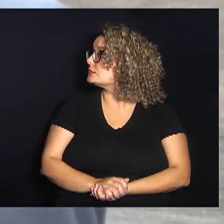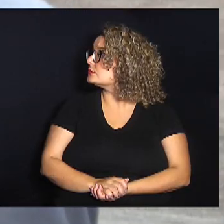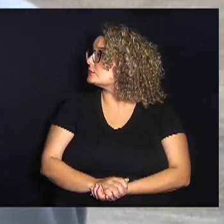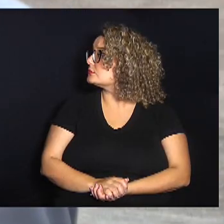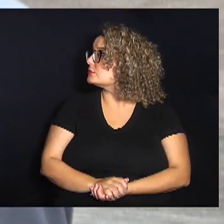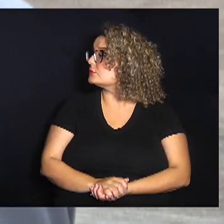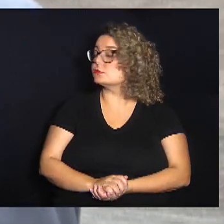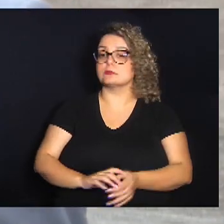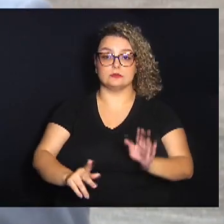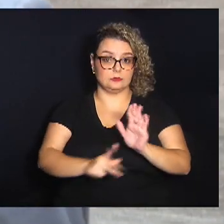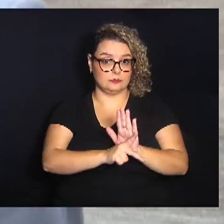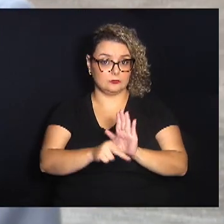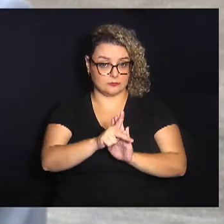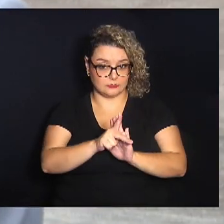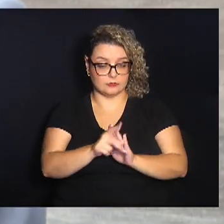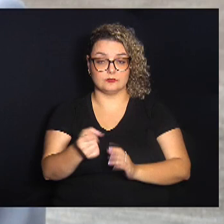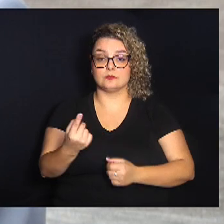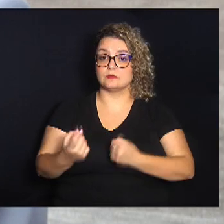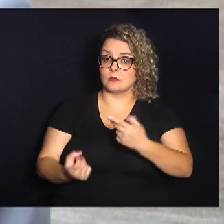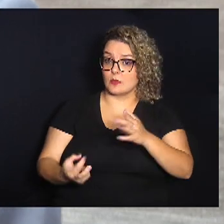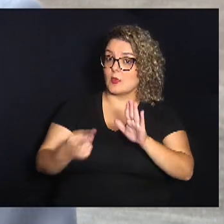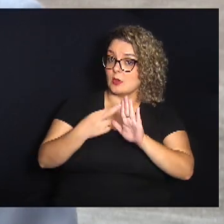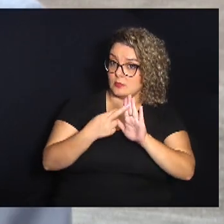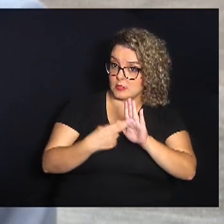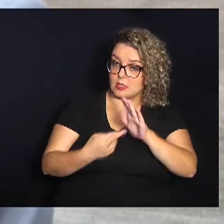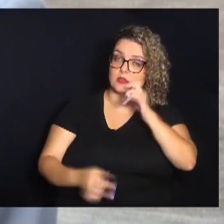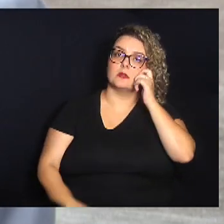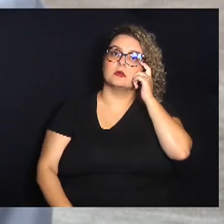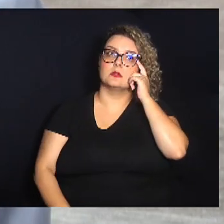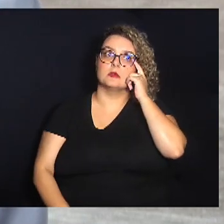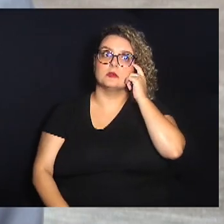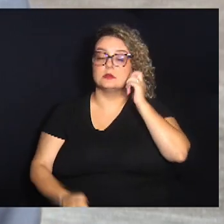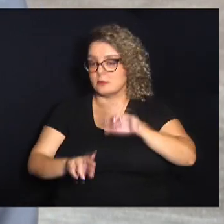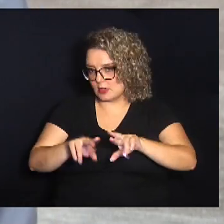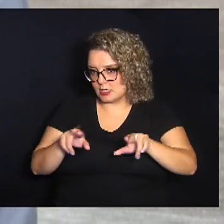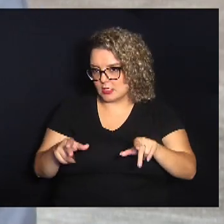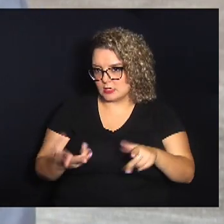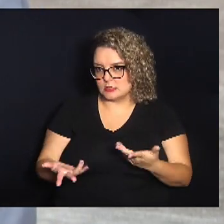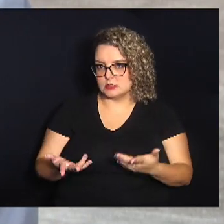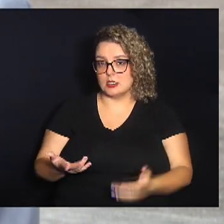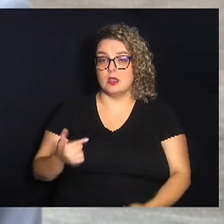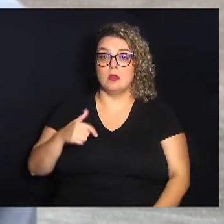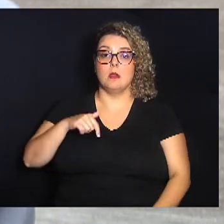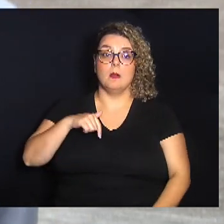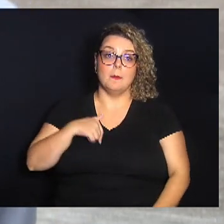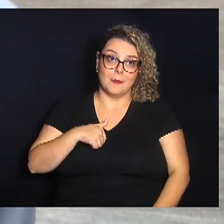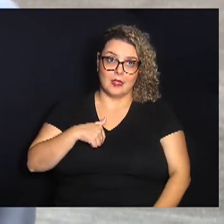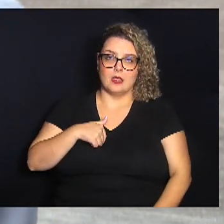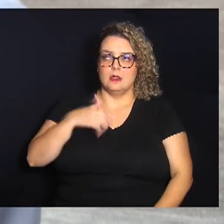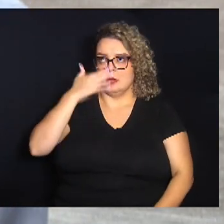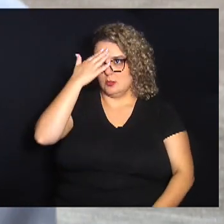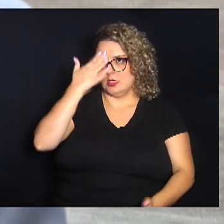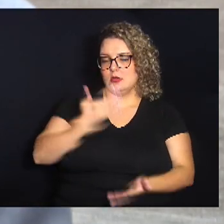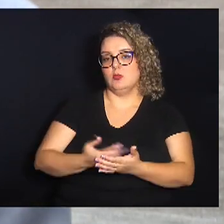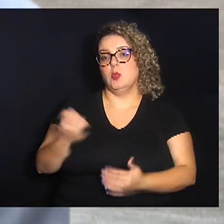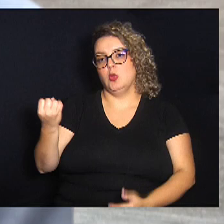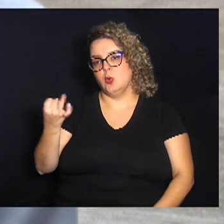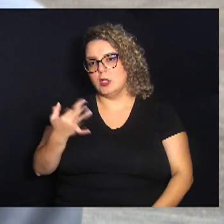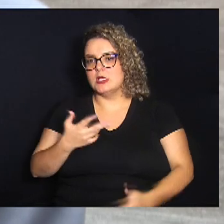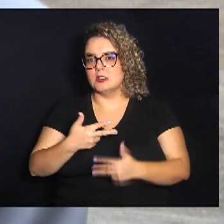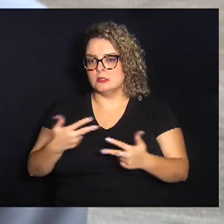O projeto ele vem com algumas regrinhas, né? Então são várias, mas eu acredito que quantidade, essas coisas, é